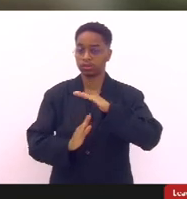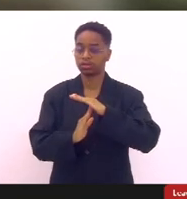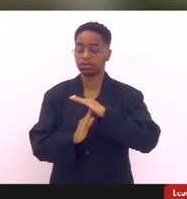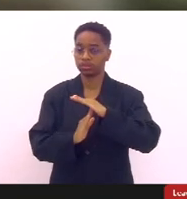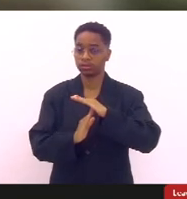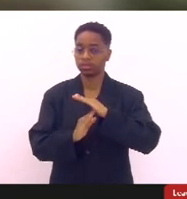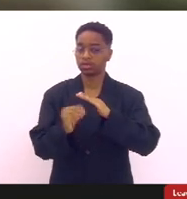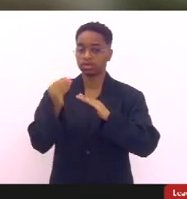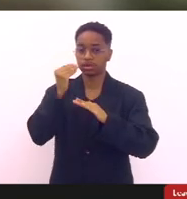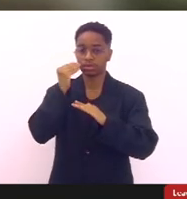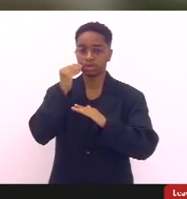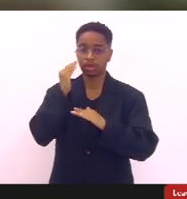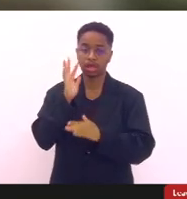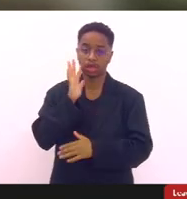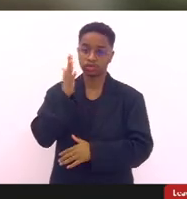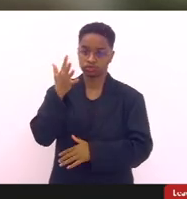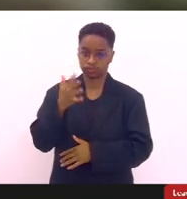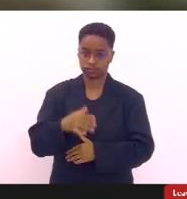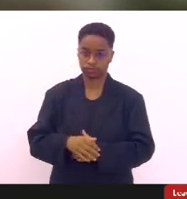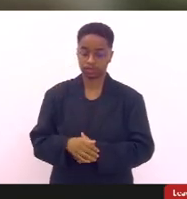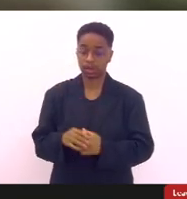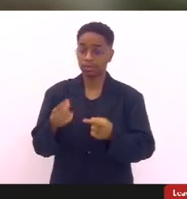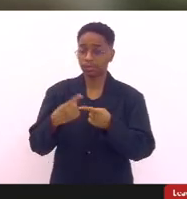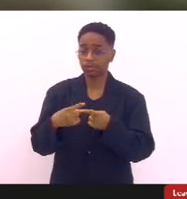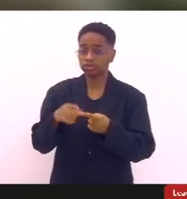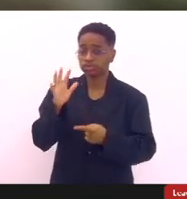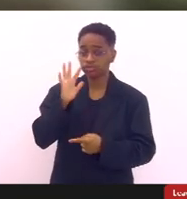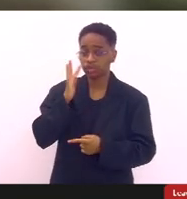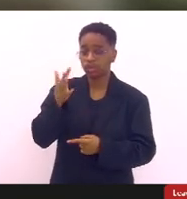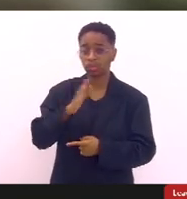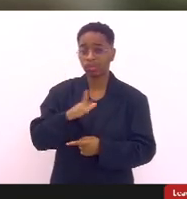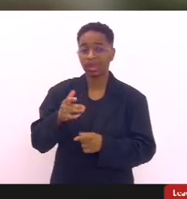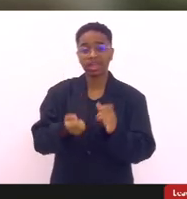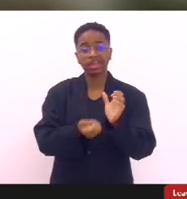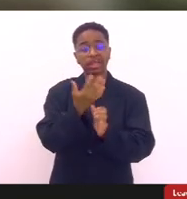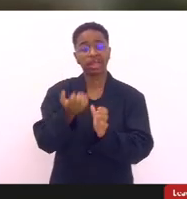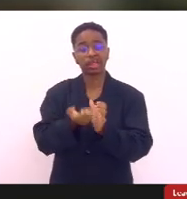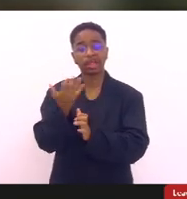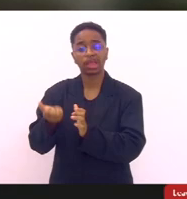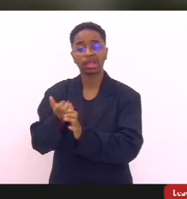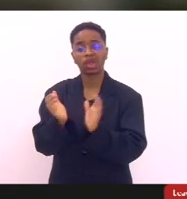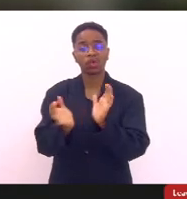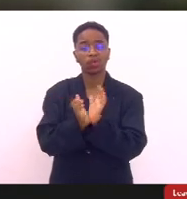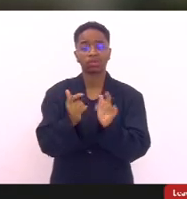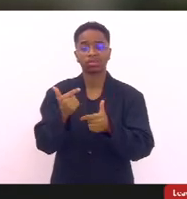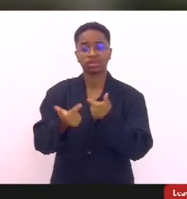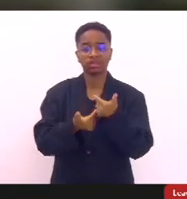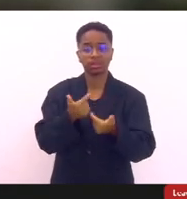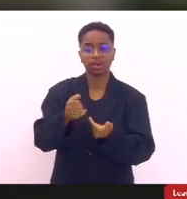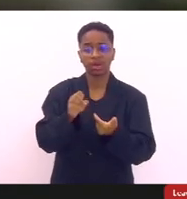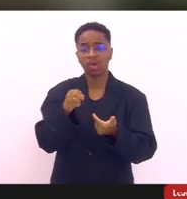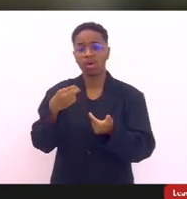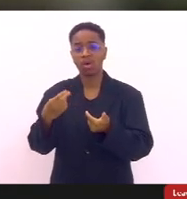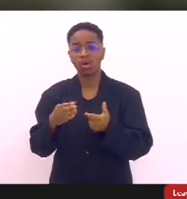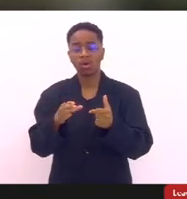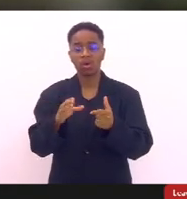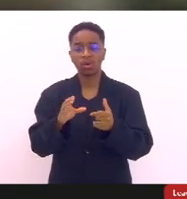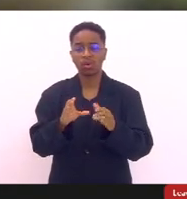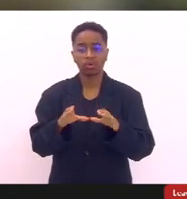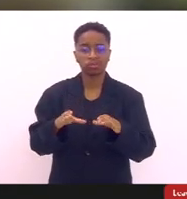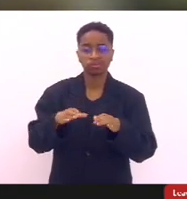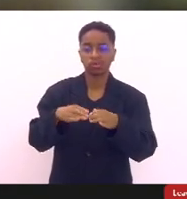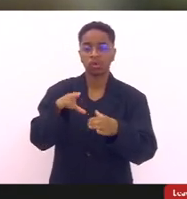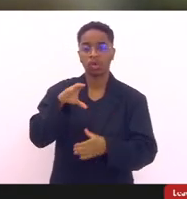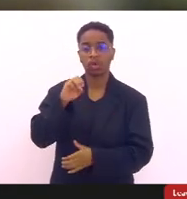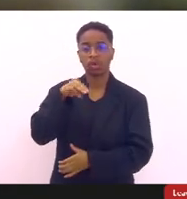para a execução dos mesmos. A solução não pode ser a criação de mais um grupo de trabalho ou de mais um comitê e